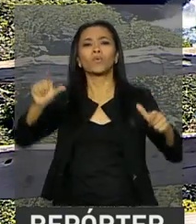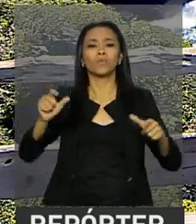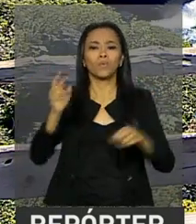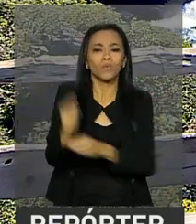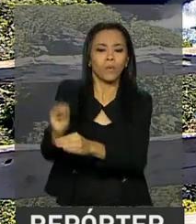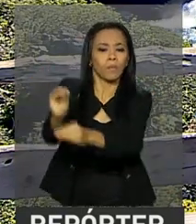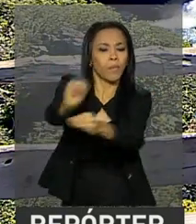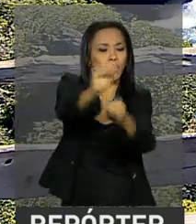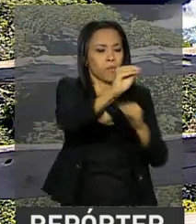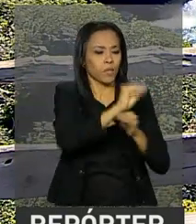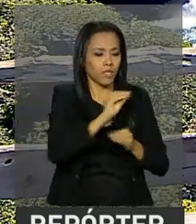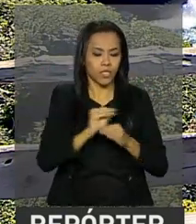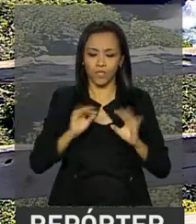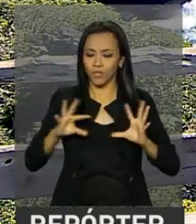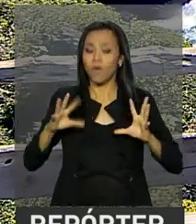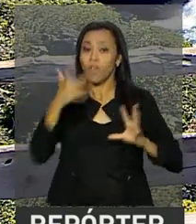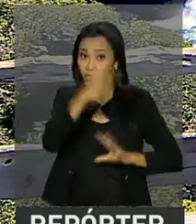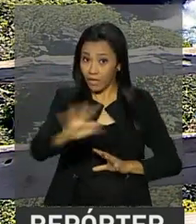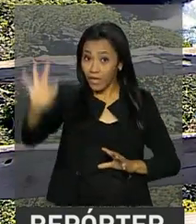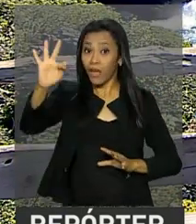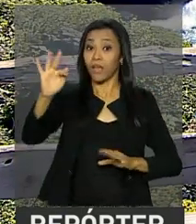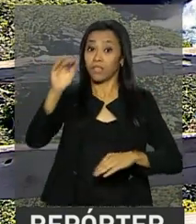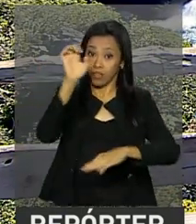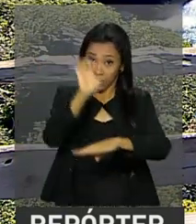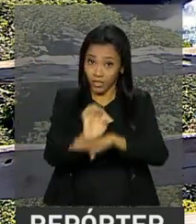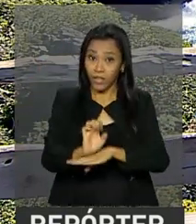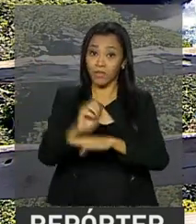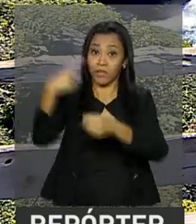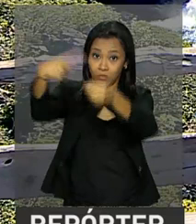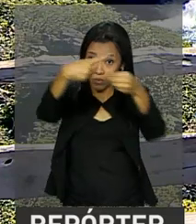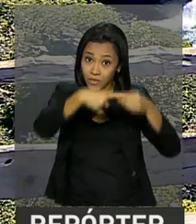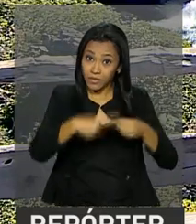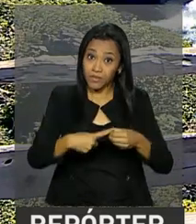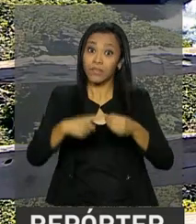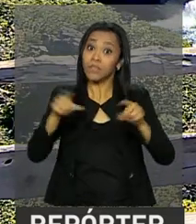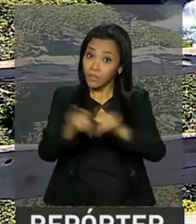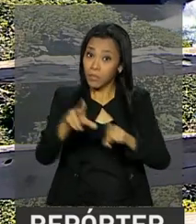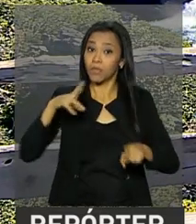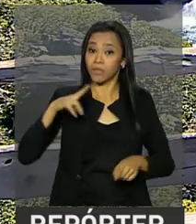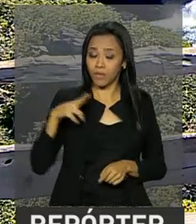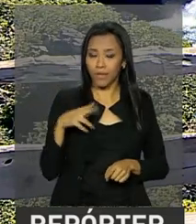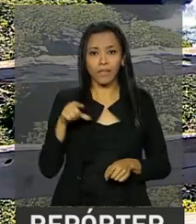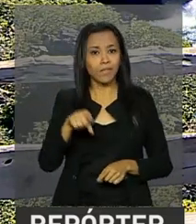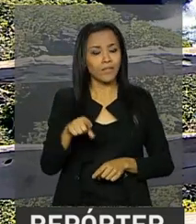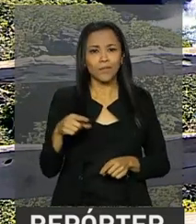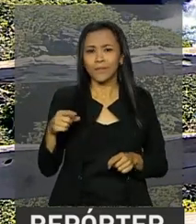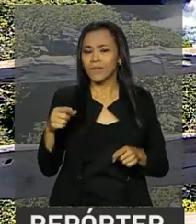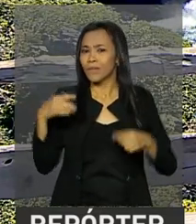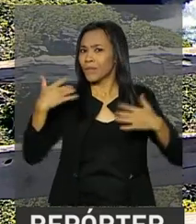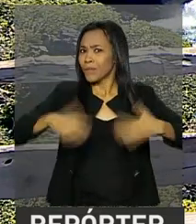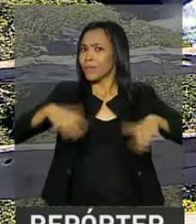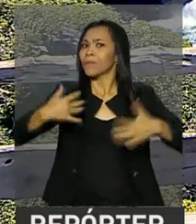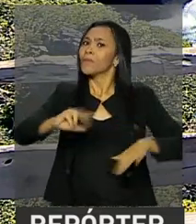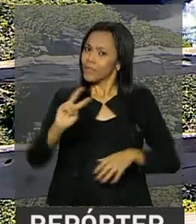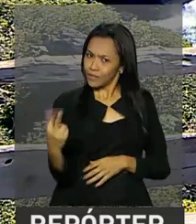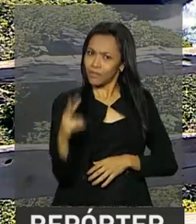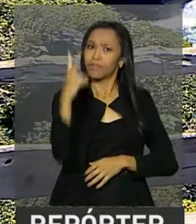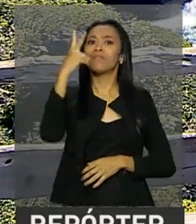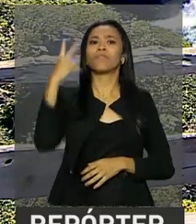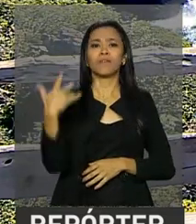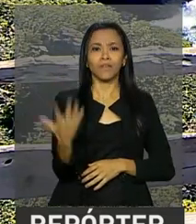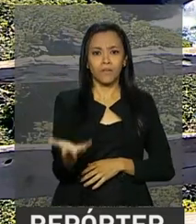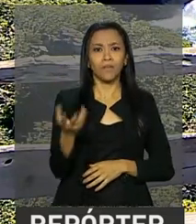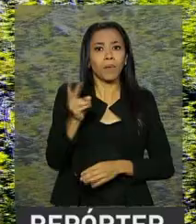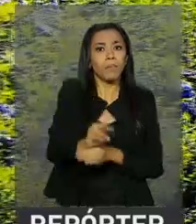conservação também federais municipais estaduais e privadas é de grande importância pra